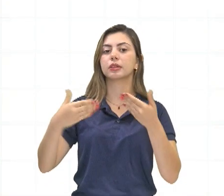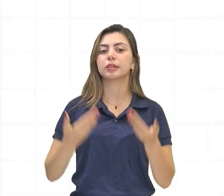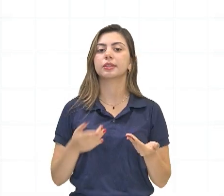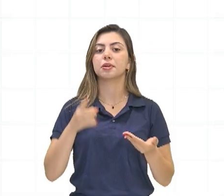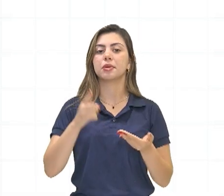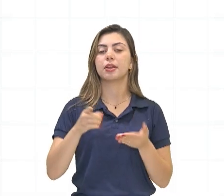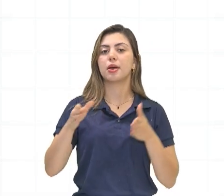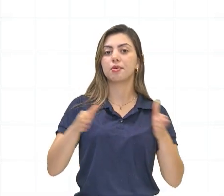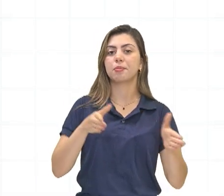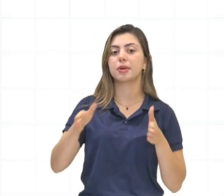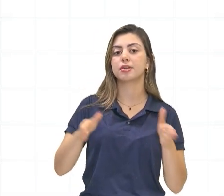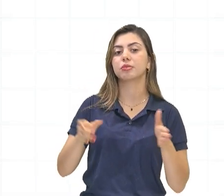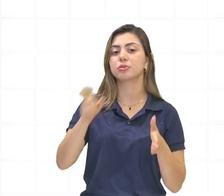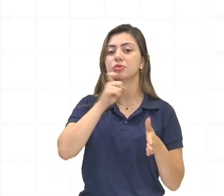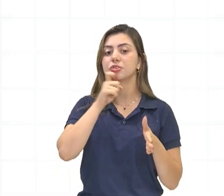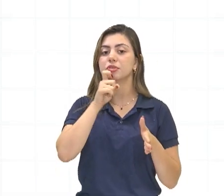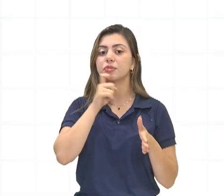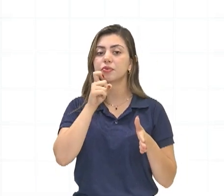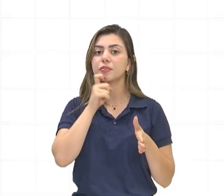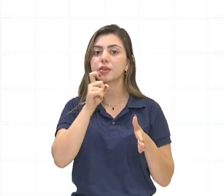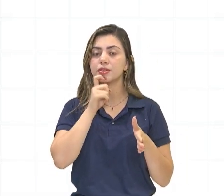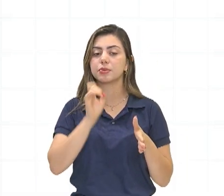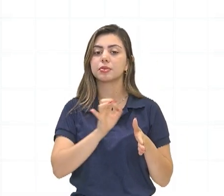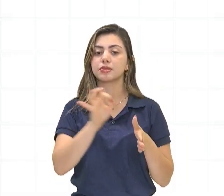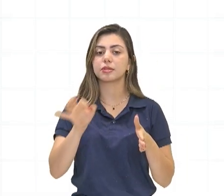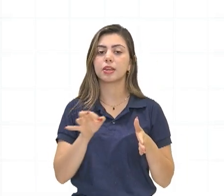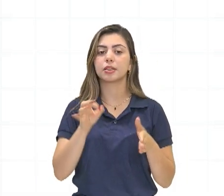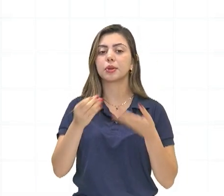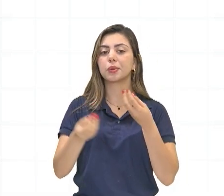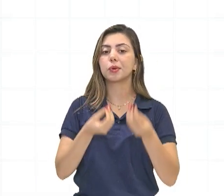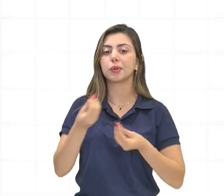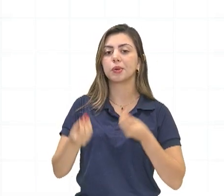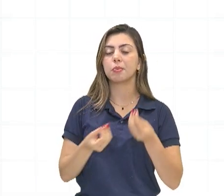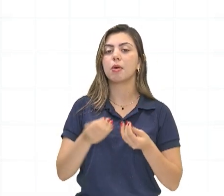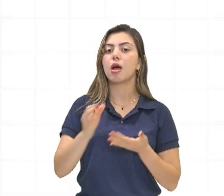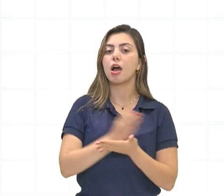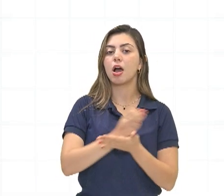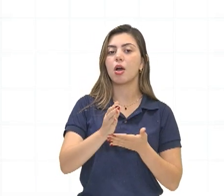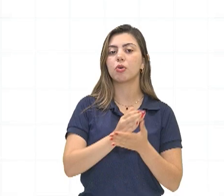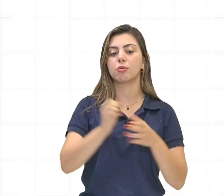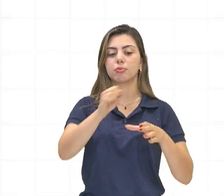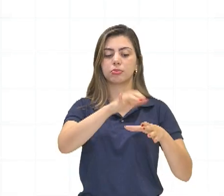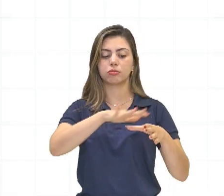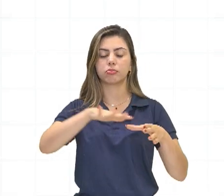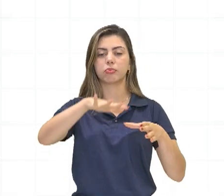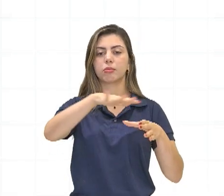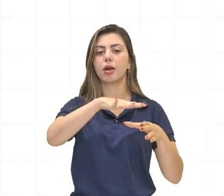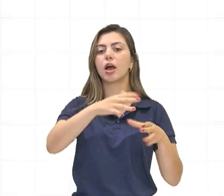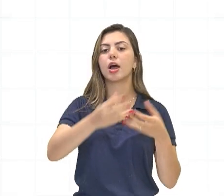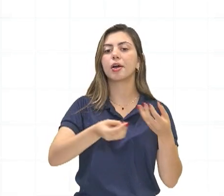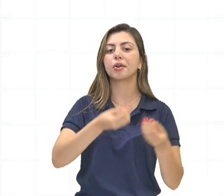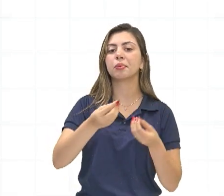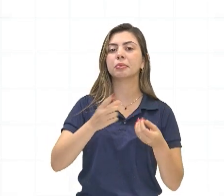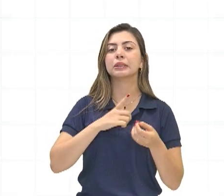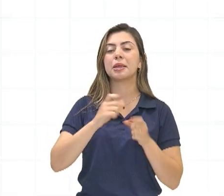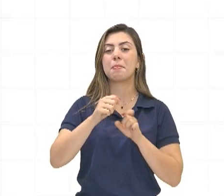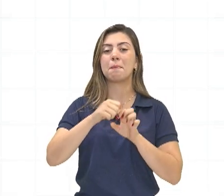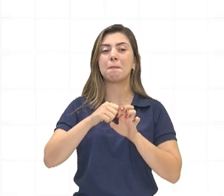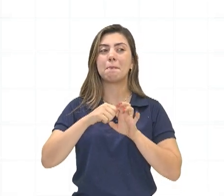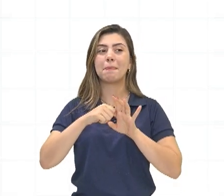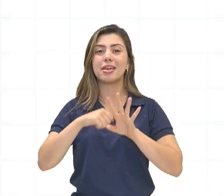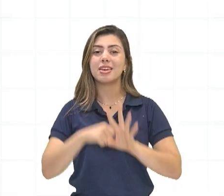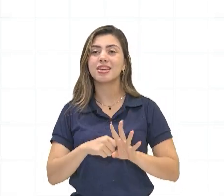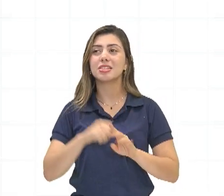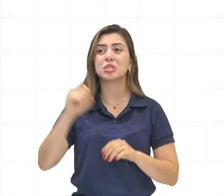marca uma estação que em algumas regiões ficam até meses sem receber a luz